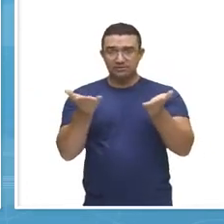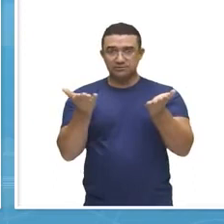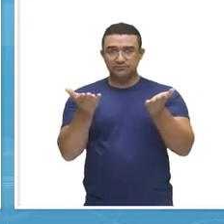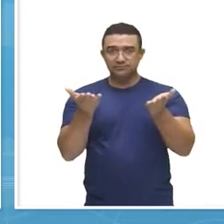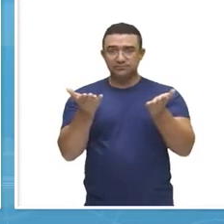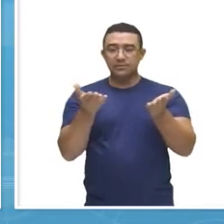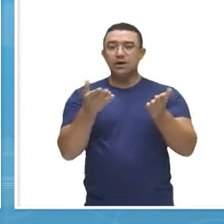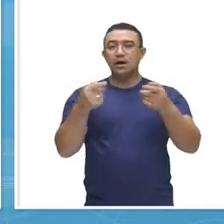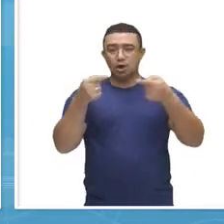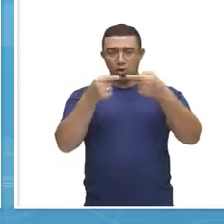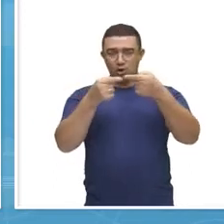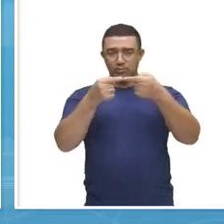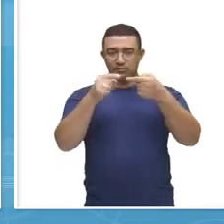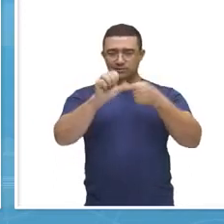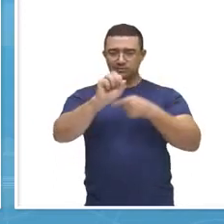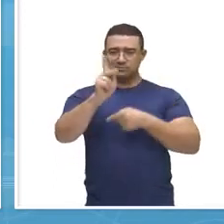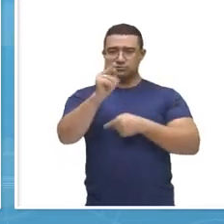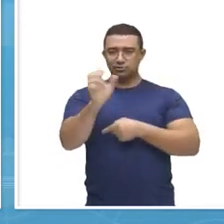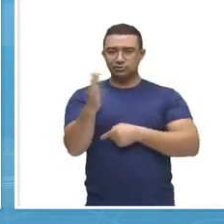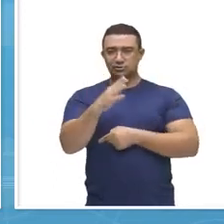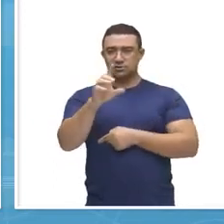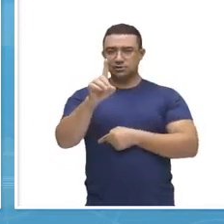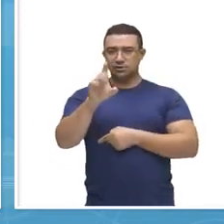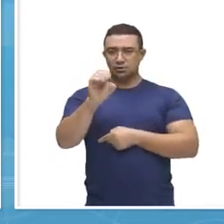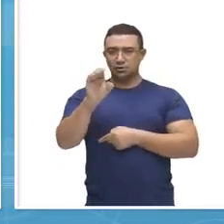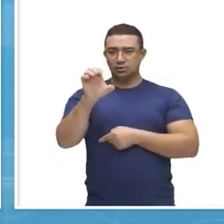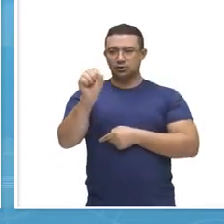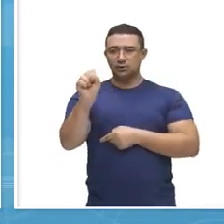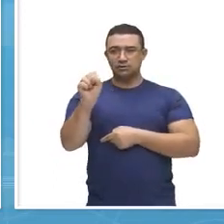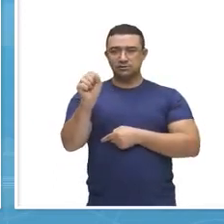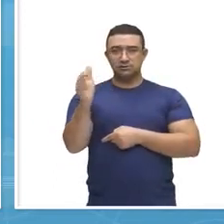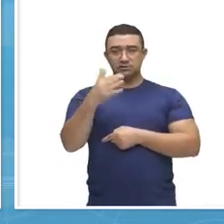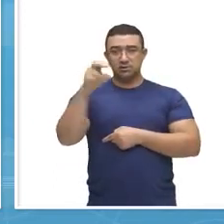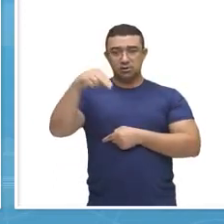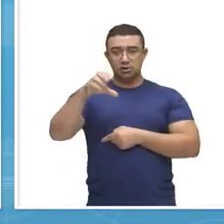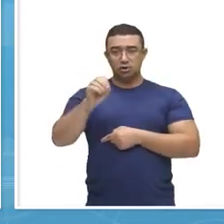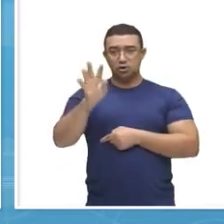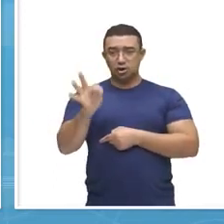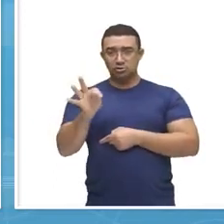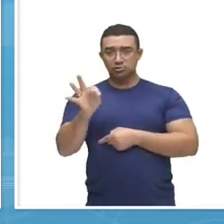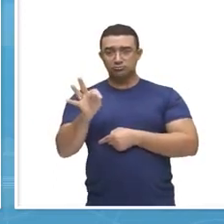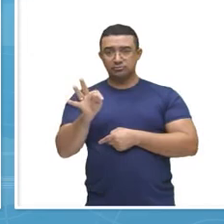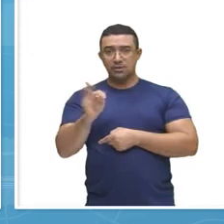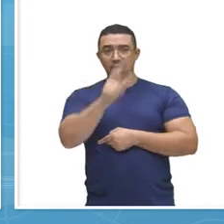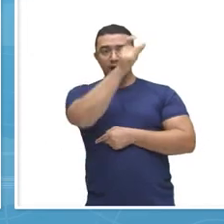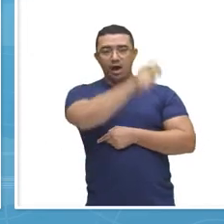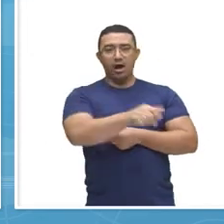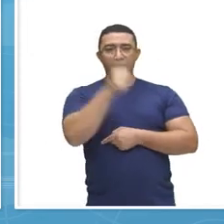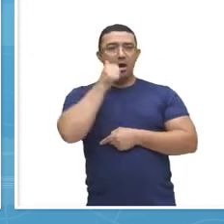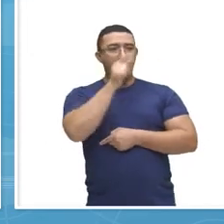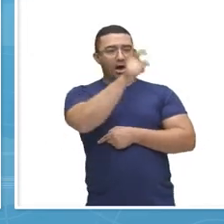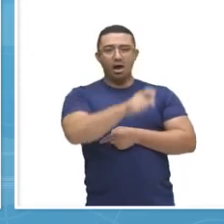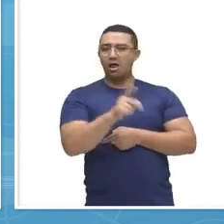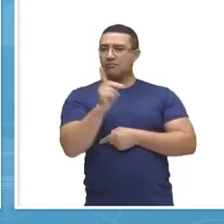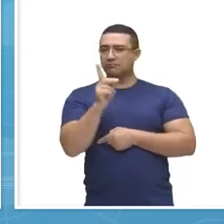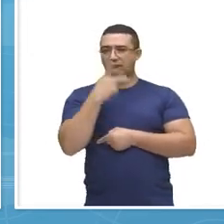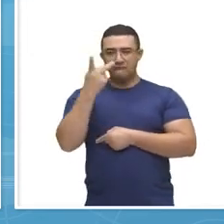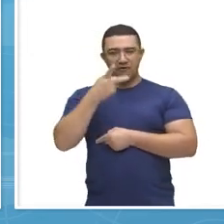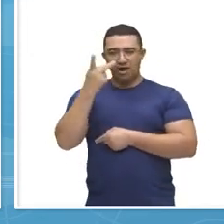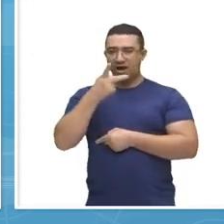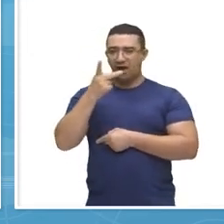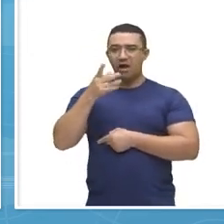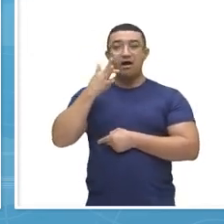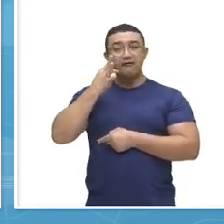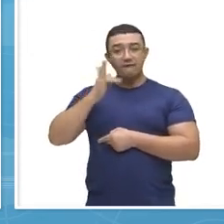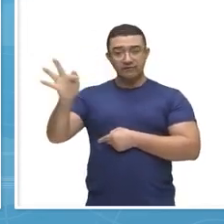does not or doesn't. Então, she doesn't speak French. Ela não fala francês. Aí, na letra B,